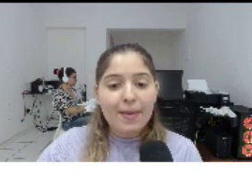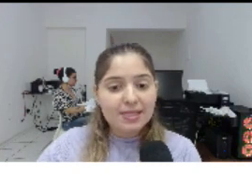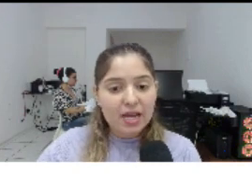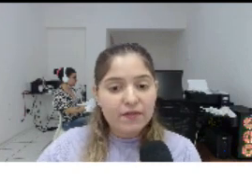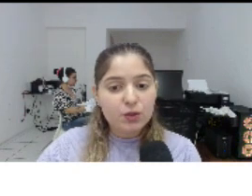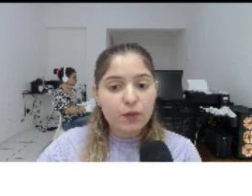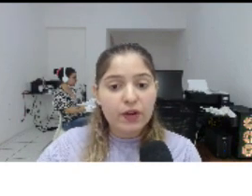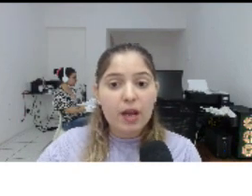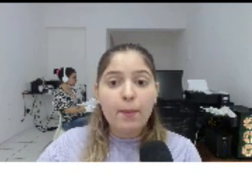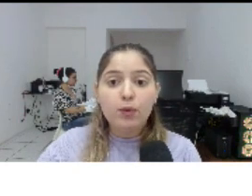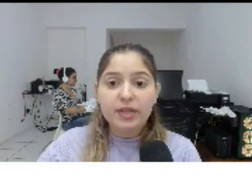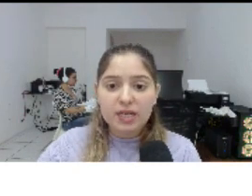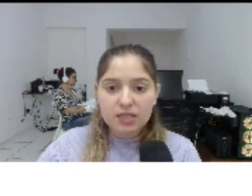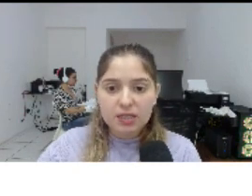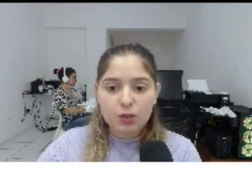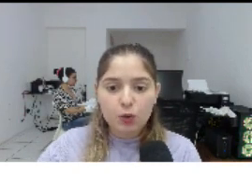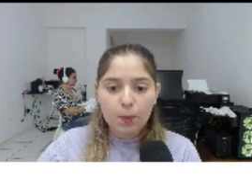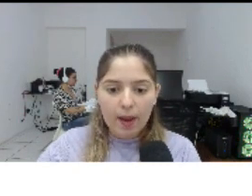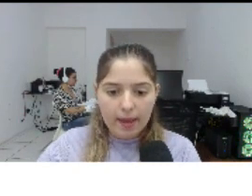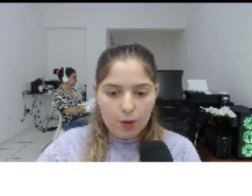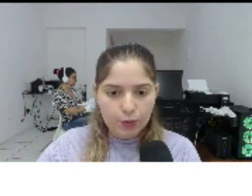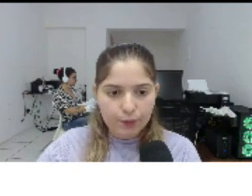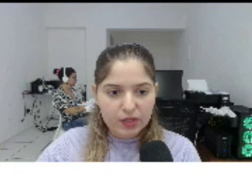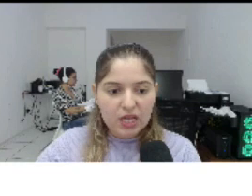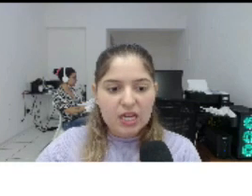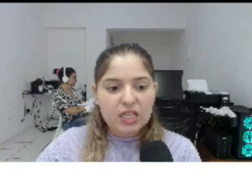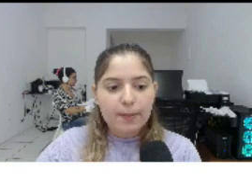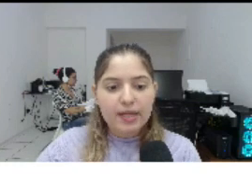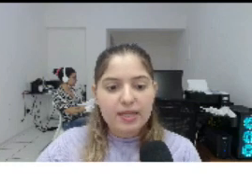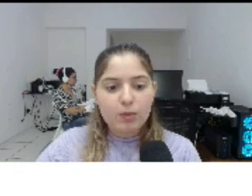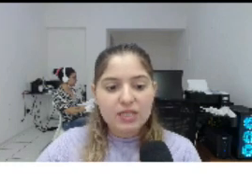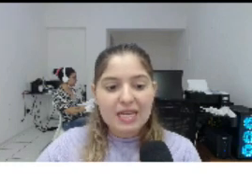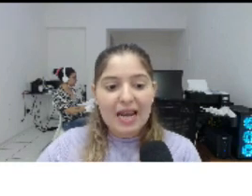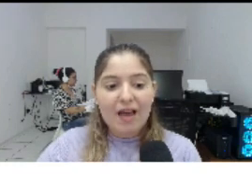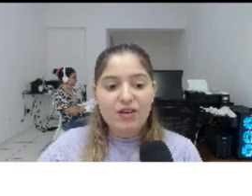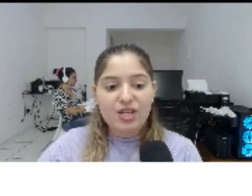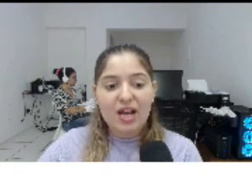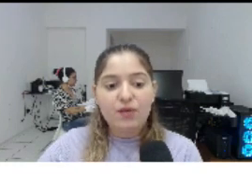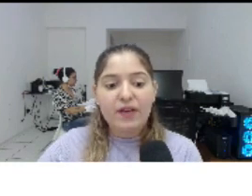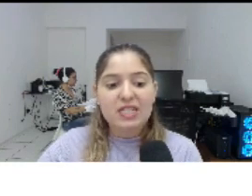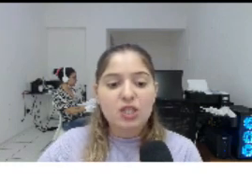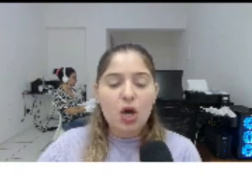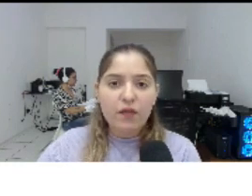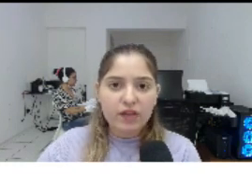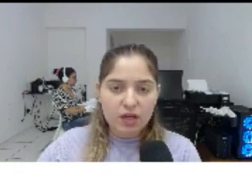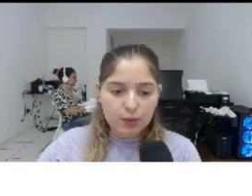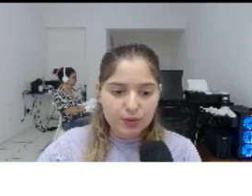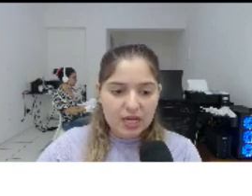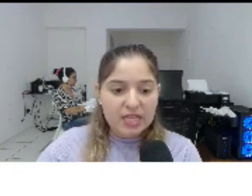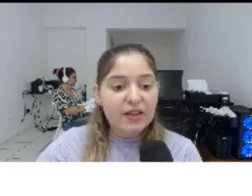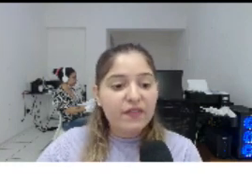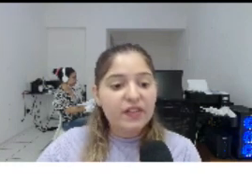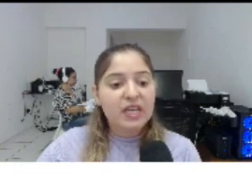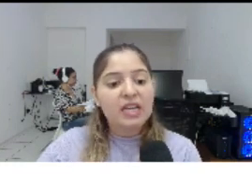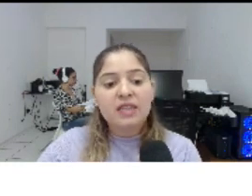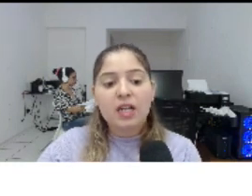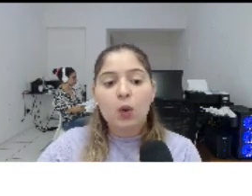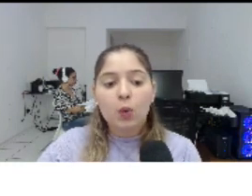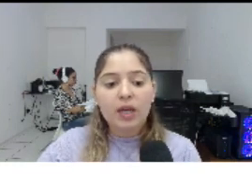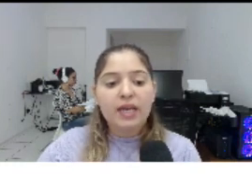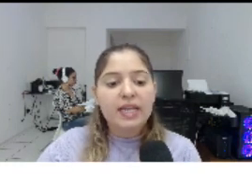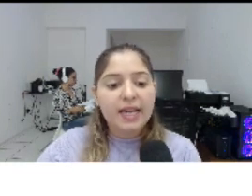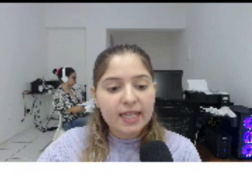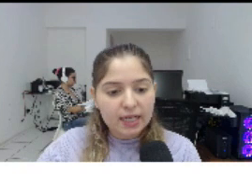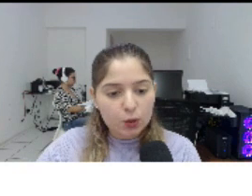gastos, mas deve sofrer mudanças no Planalto. E também temos que Lava Jato faz 9 anos, definha e